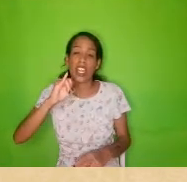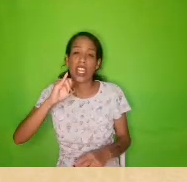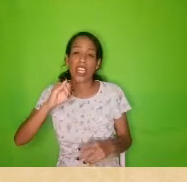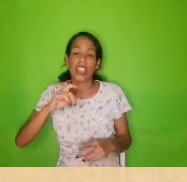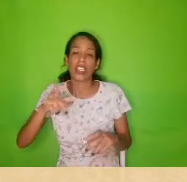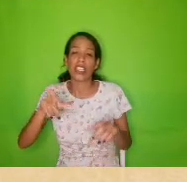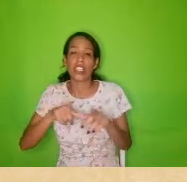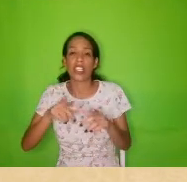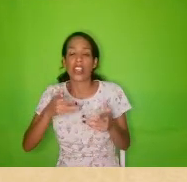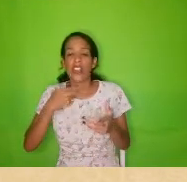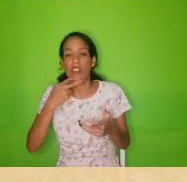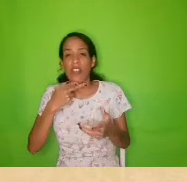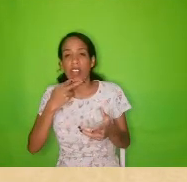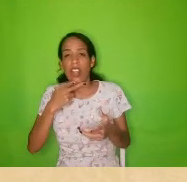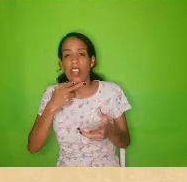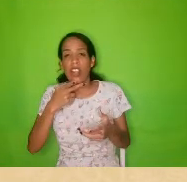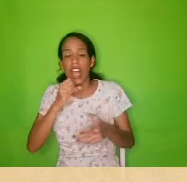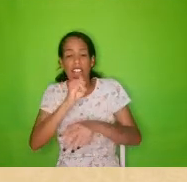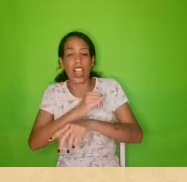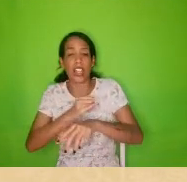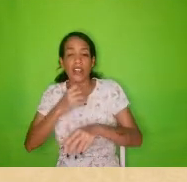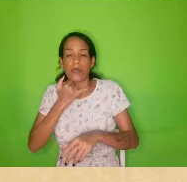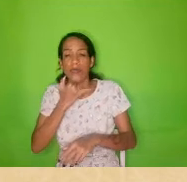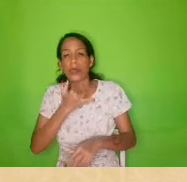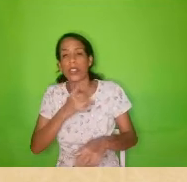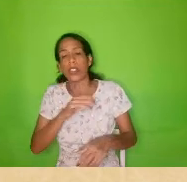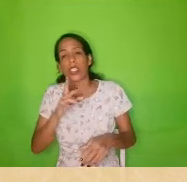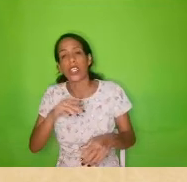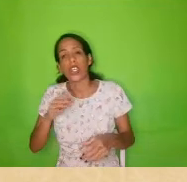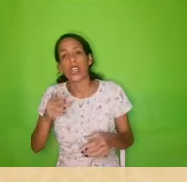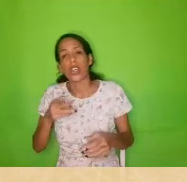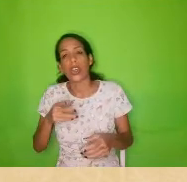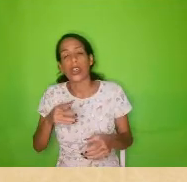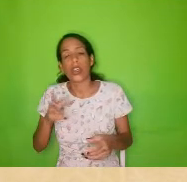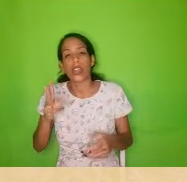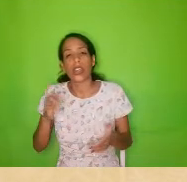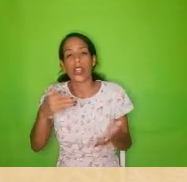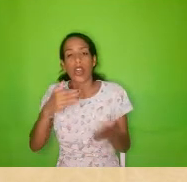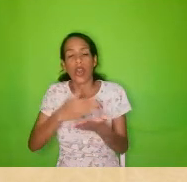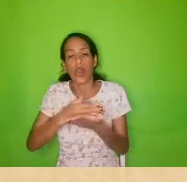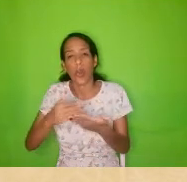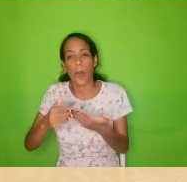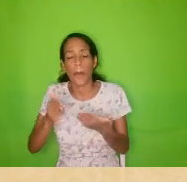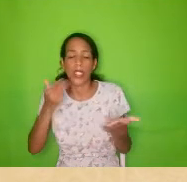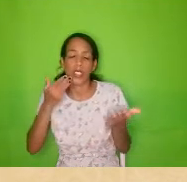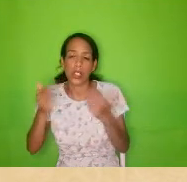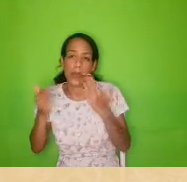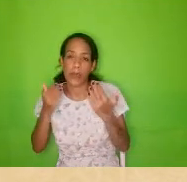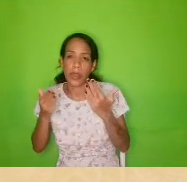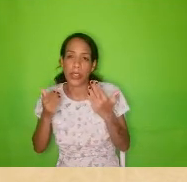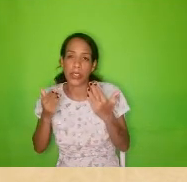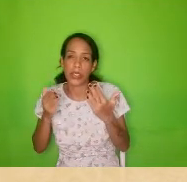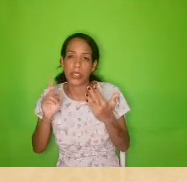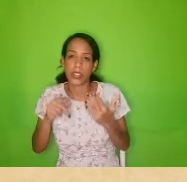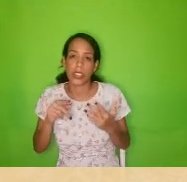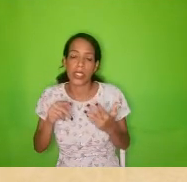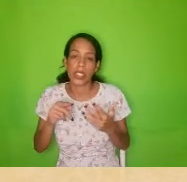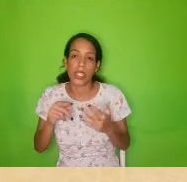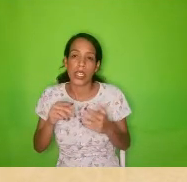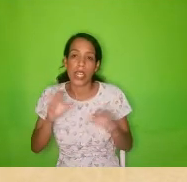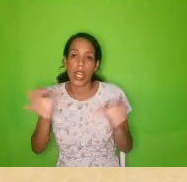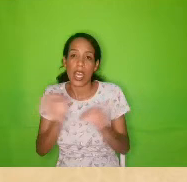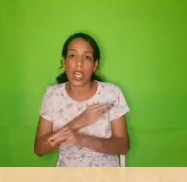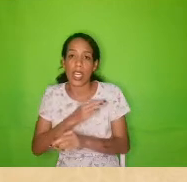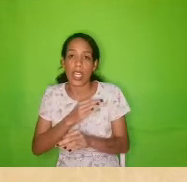completar 200 anos desse Brasil independente, 1822, começa um debate, né, para acabar com o